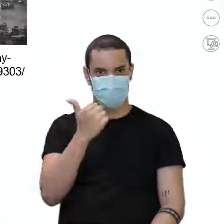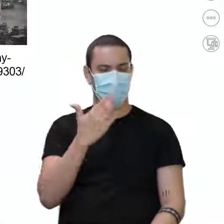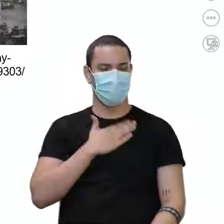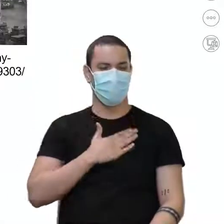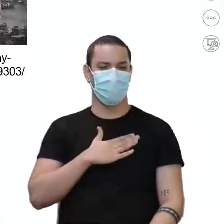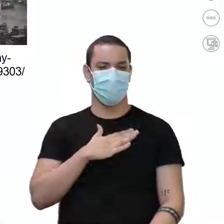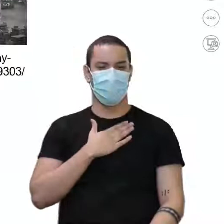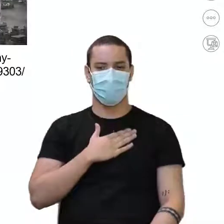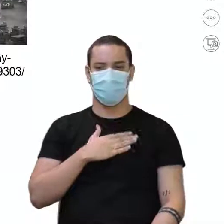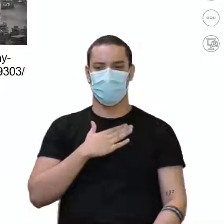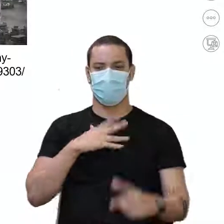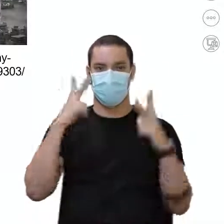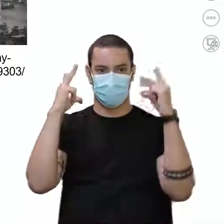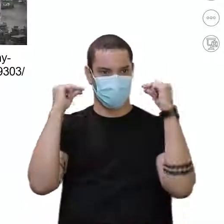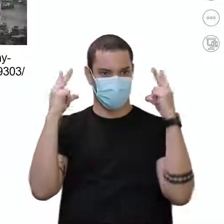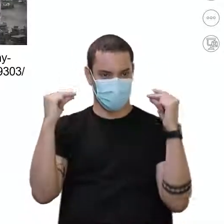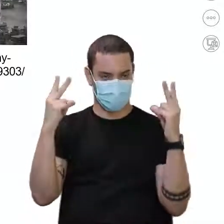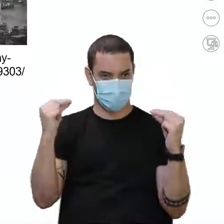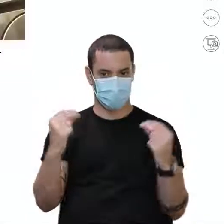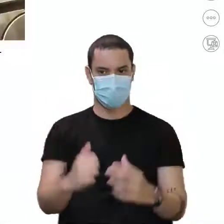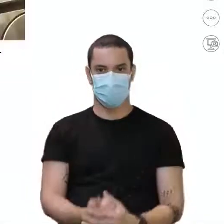aí. Então vamos lá.